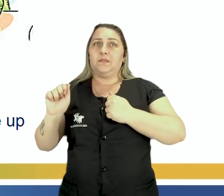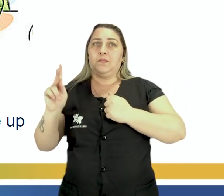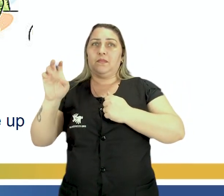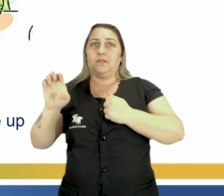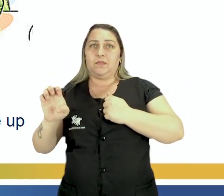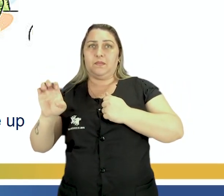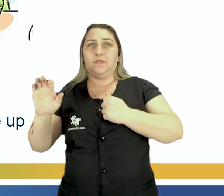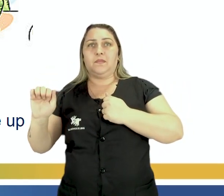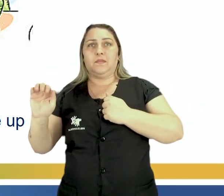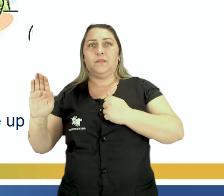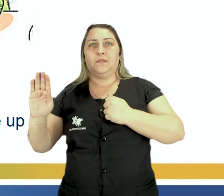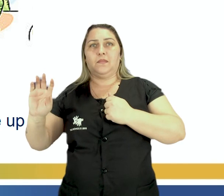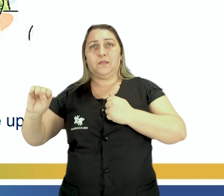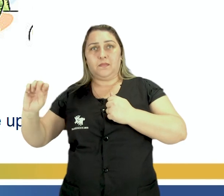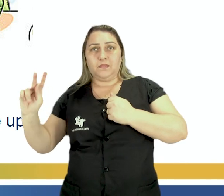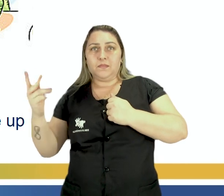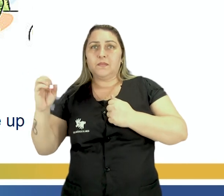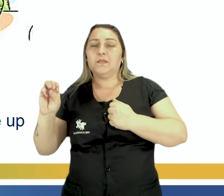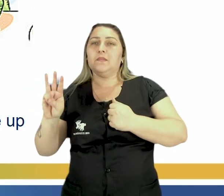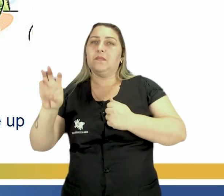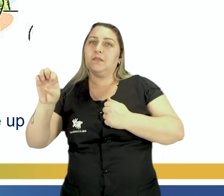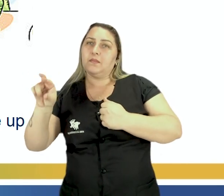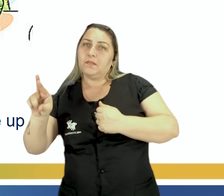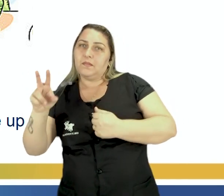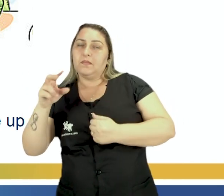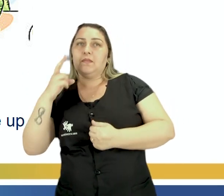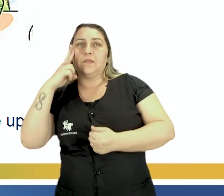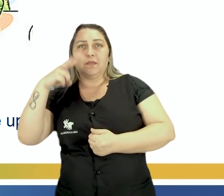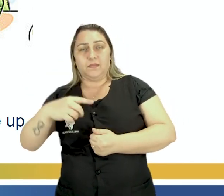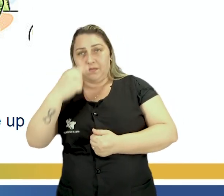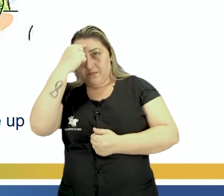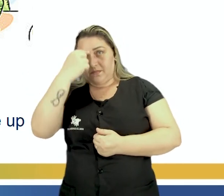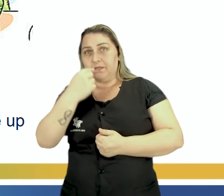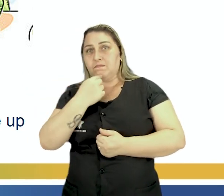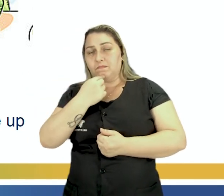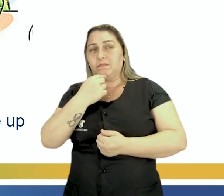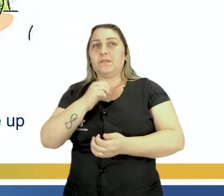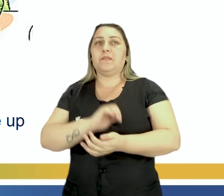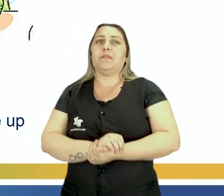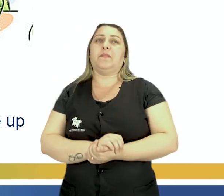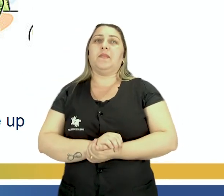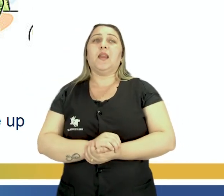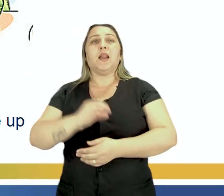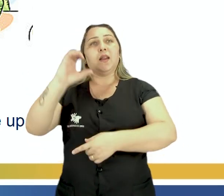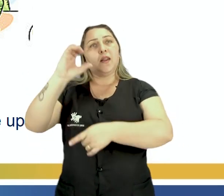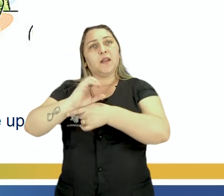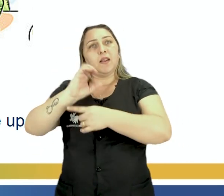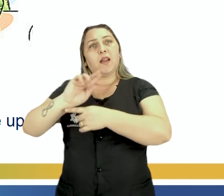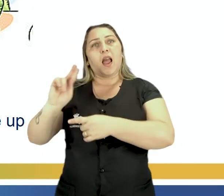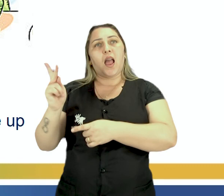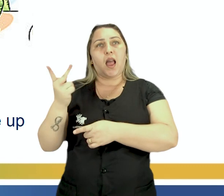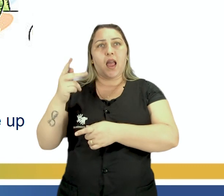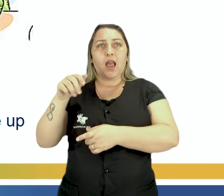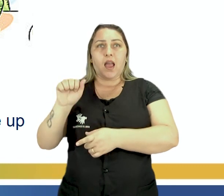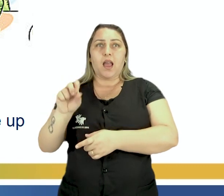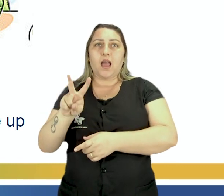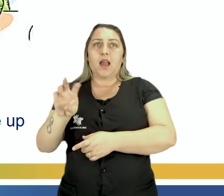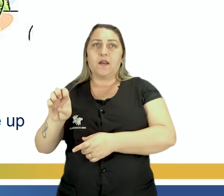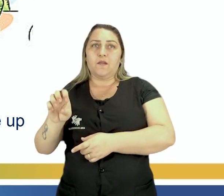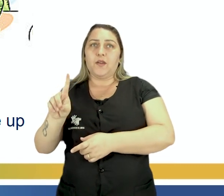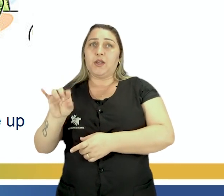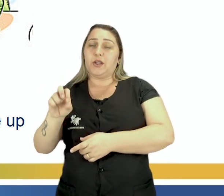a shower, ou nós vimos lá também na imagem que é possível dizer have a shower. E na letra C, nós temos aí um casal que